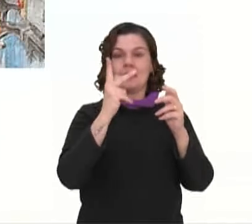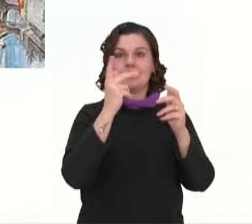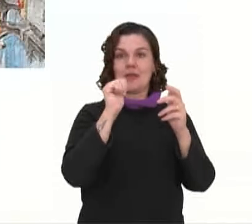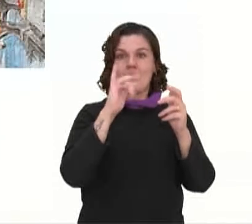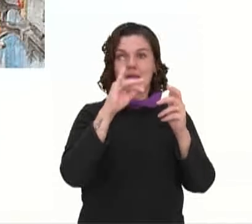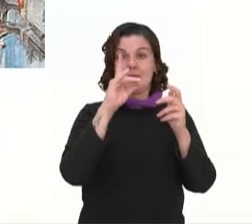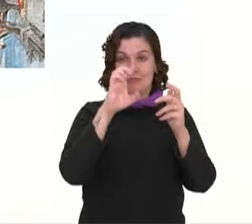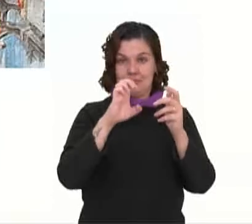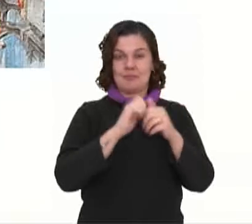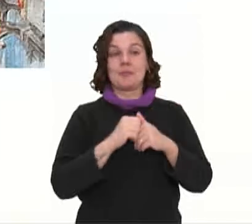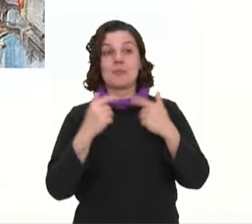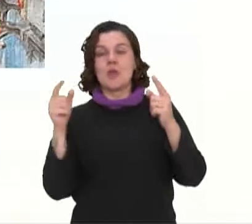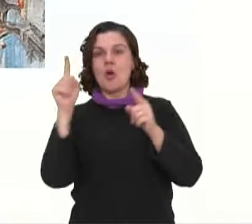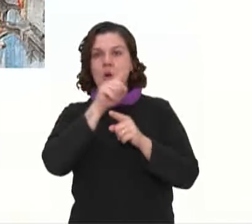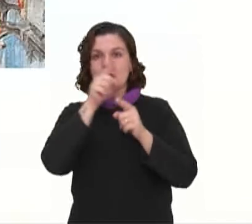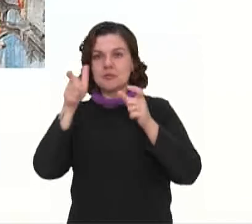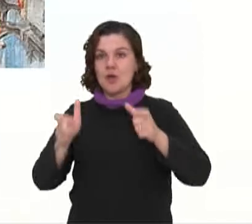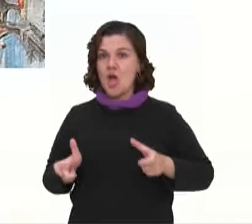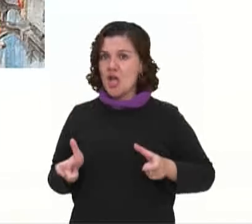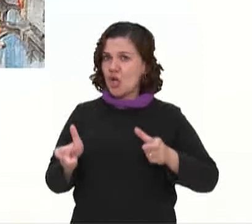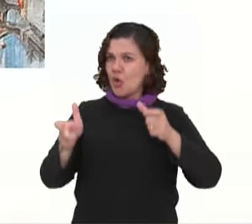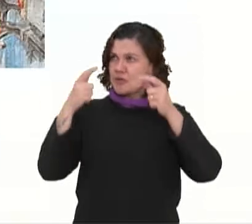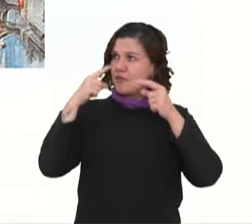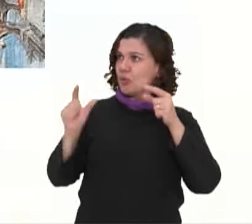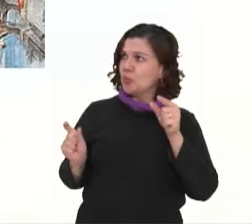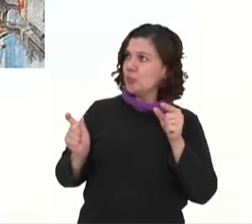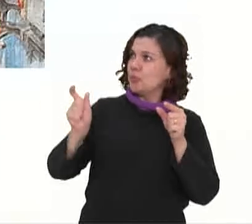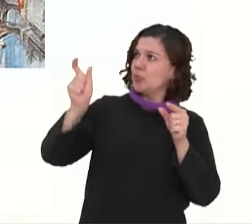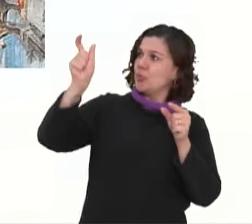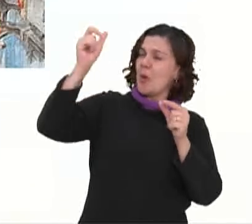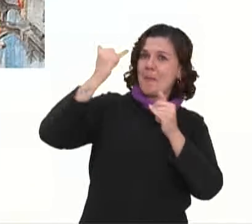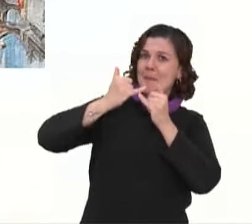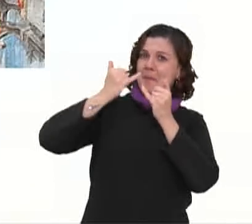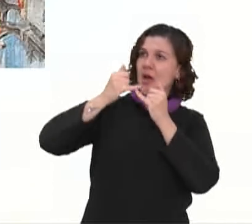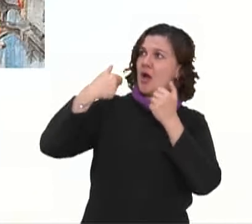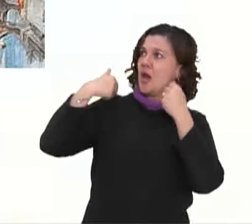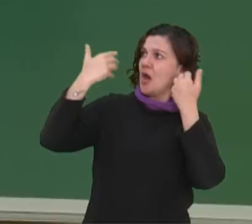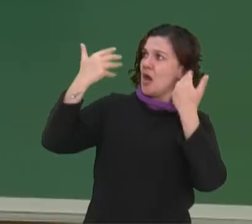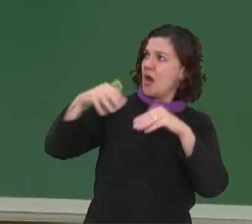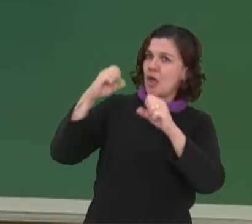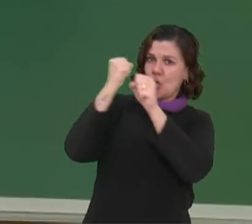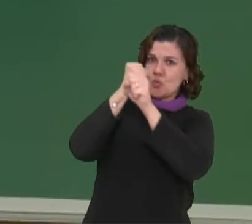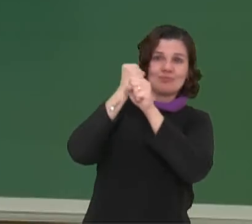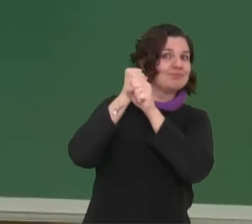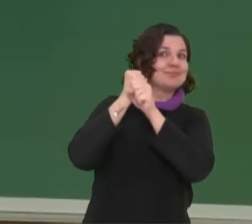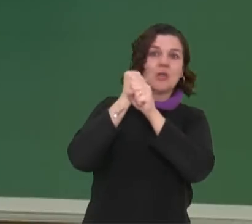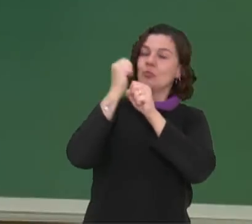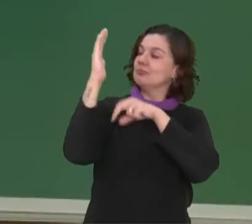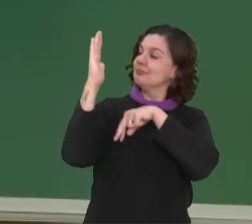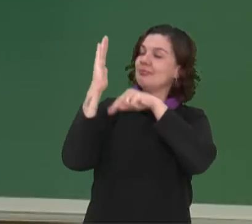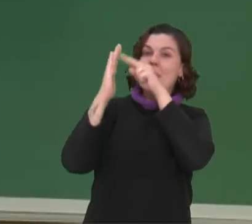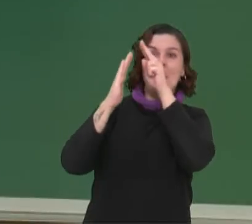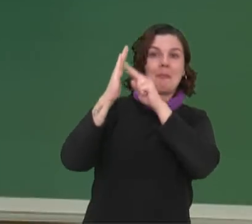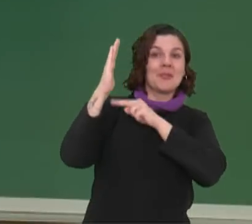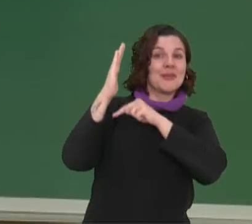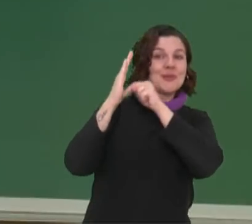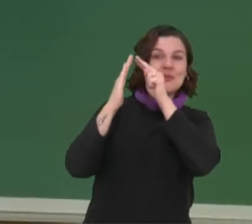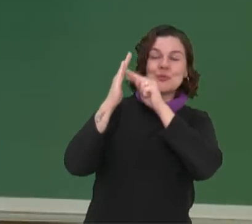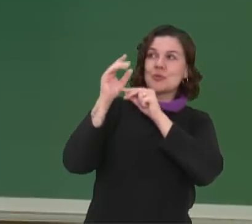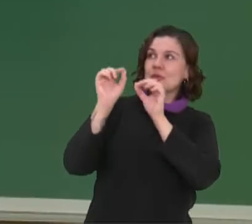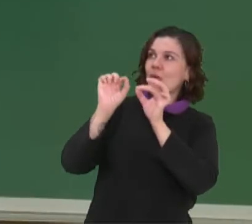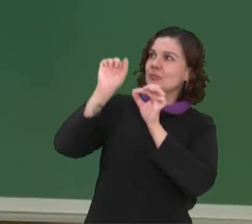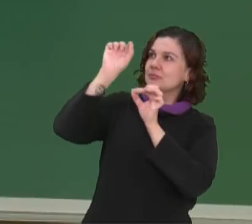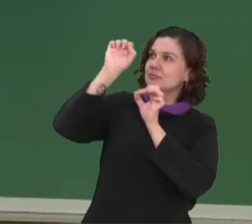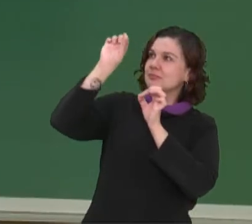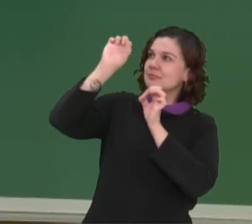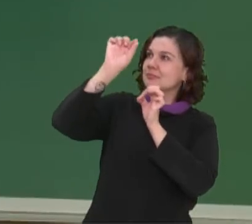aí. Tá? Essas colunas não são colunas da arquitetura, é a pintura do Mestre Ataíde. Então,